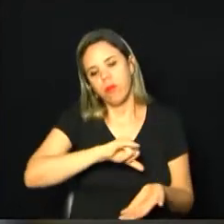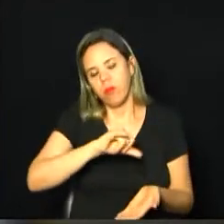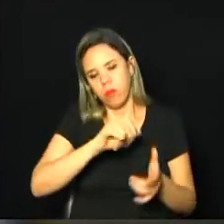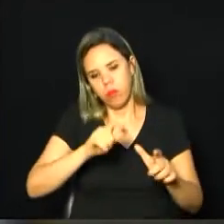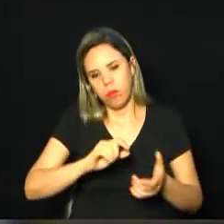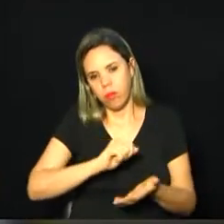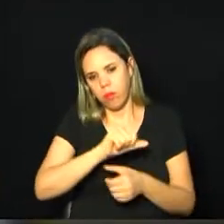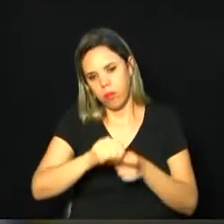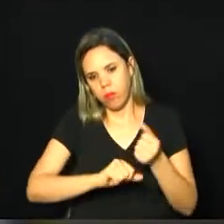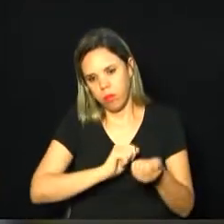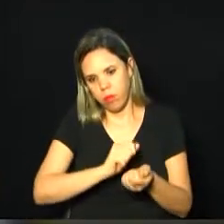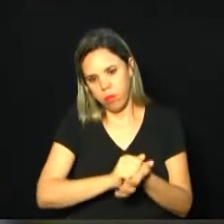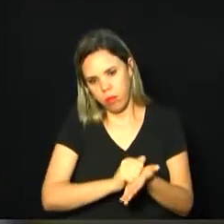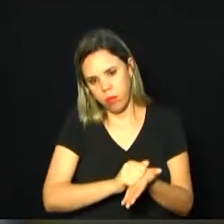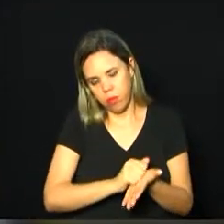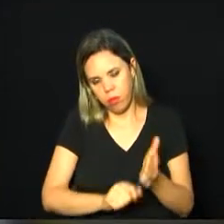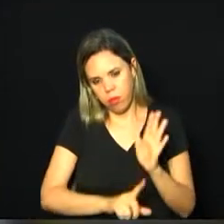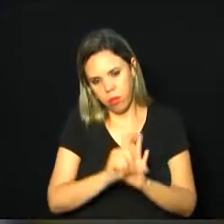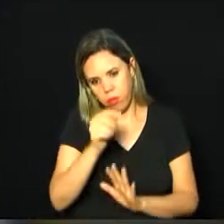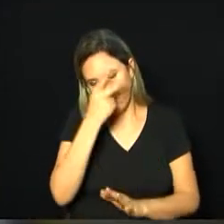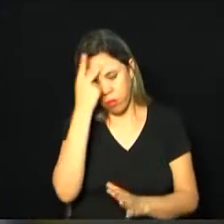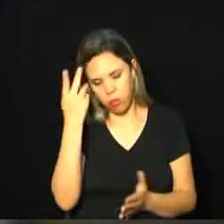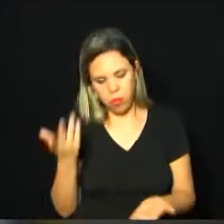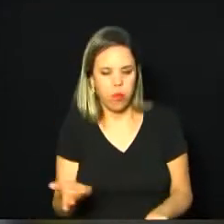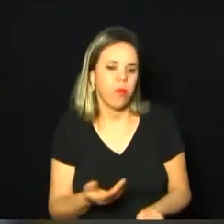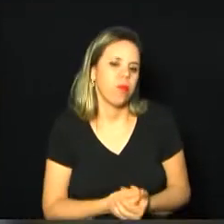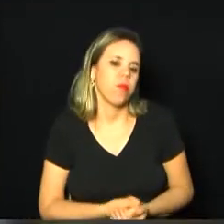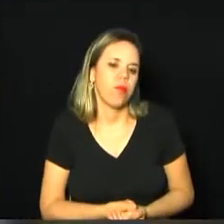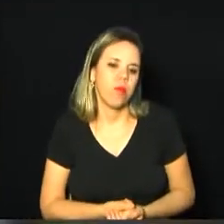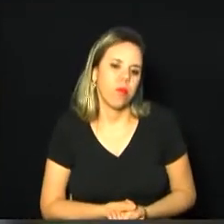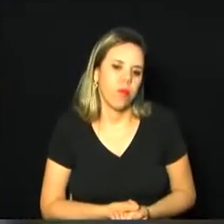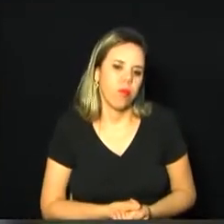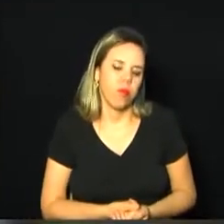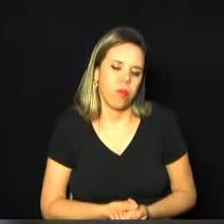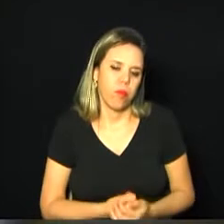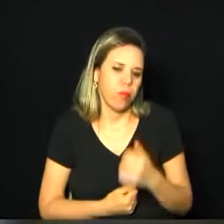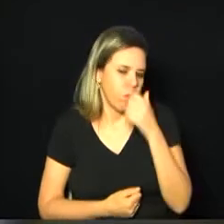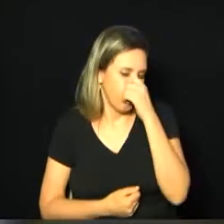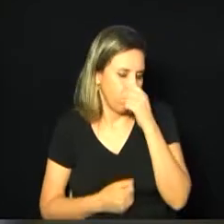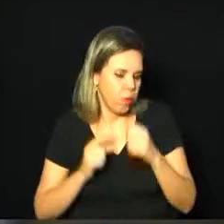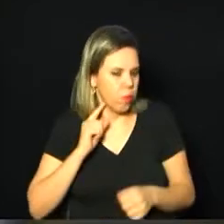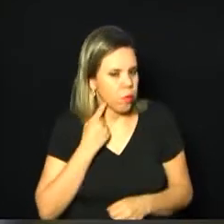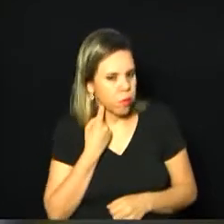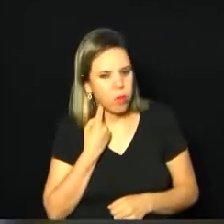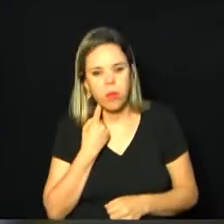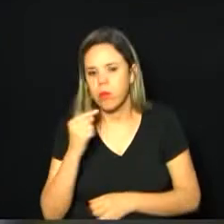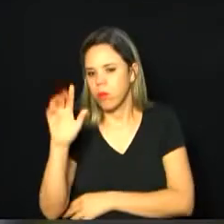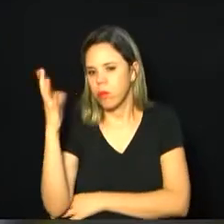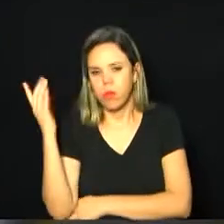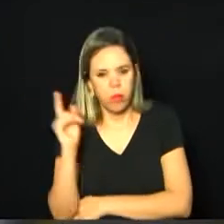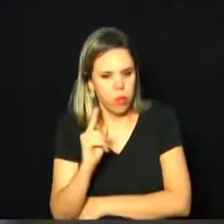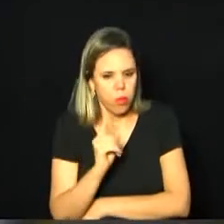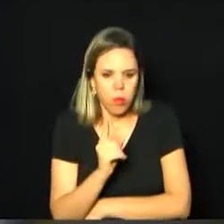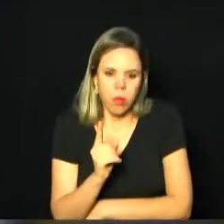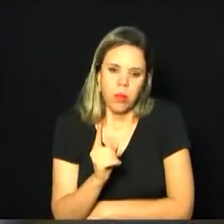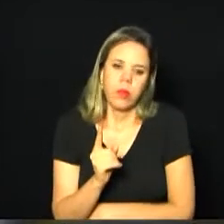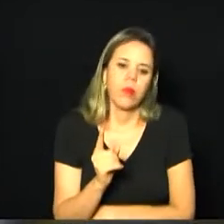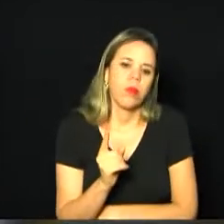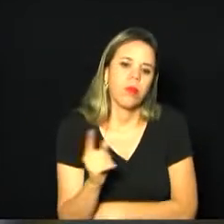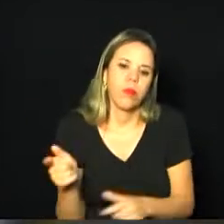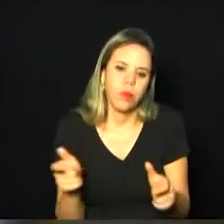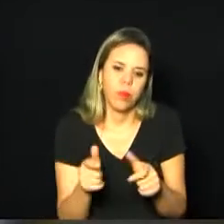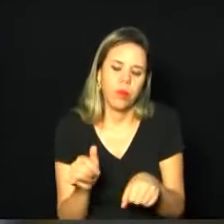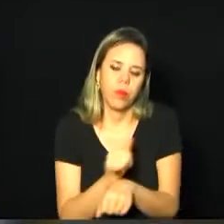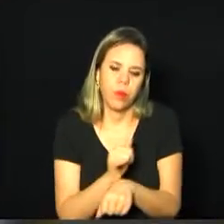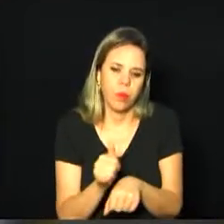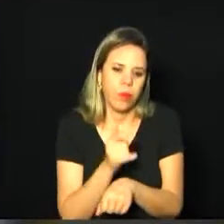pode virar um sabão gerar renda para as pessoas né e a gente acaba não poluindo nosso meio Então essas pequenas